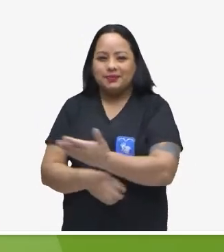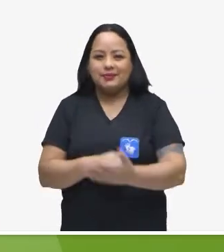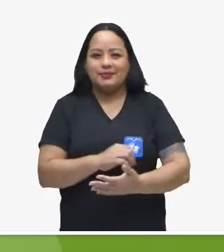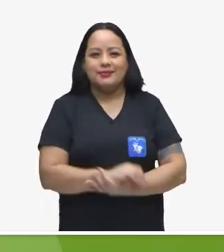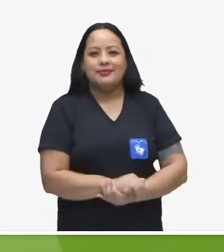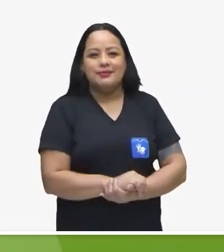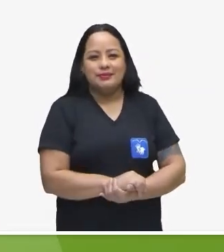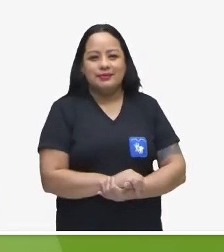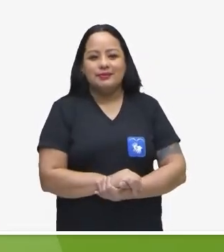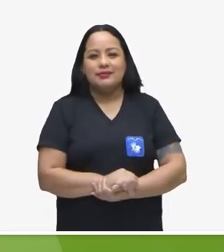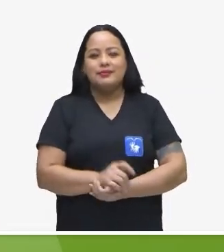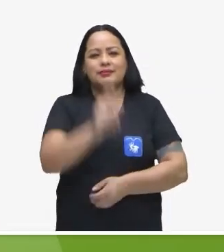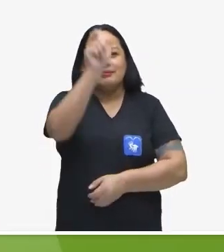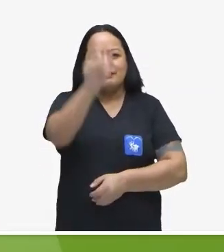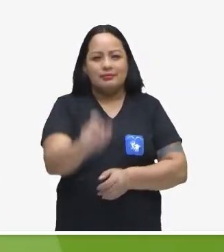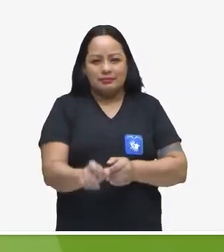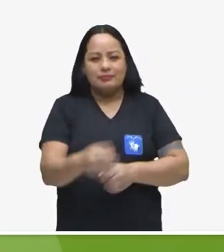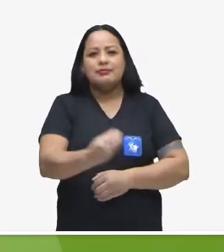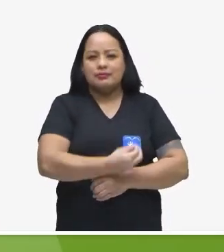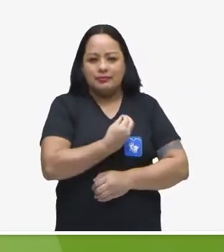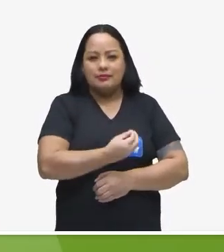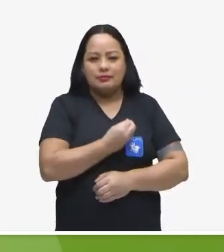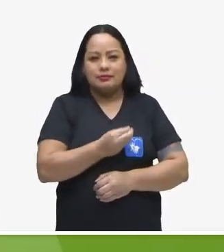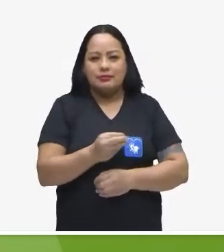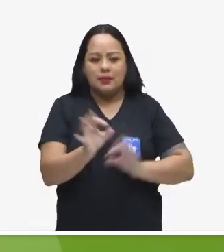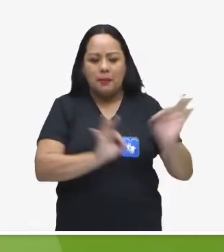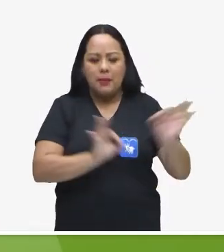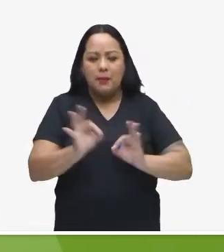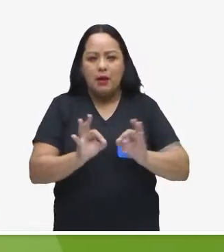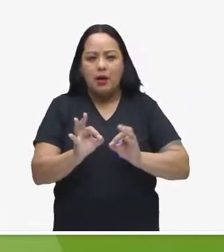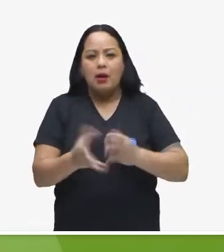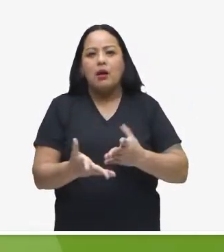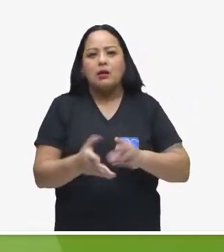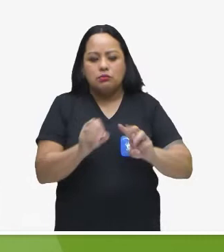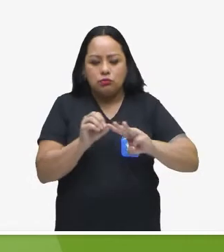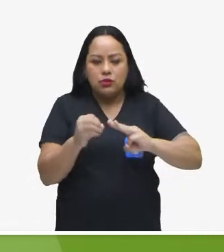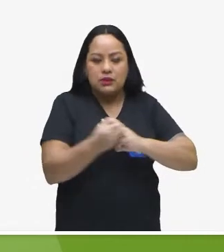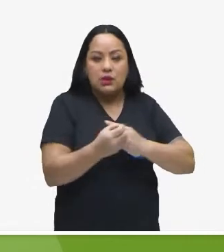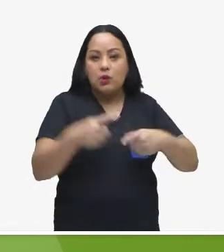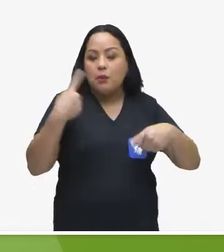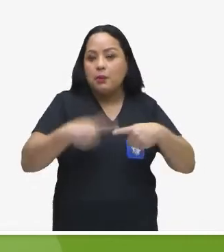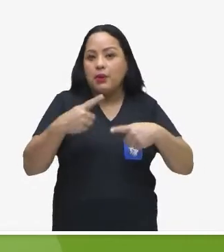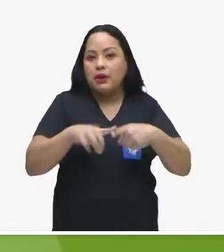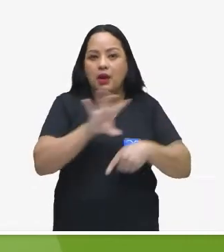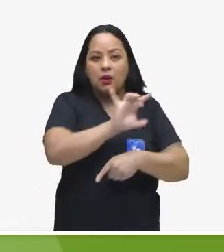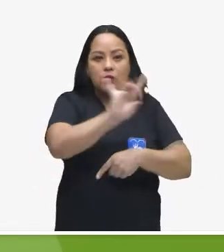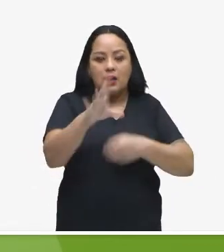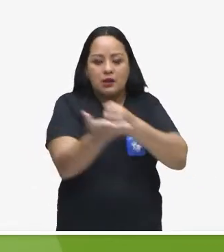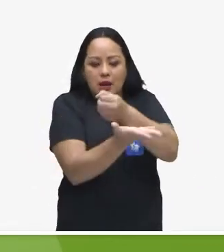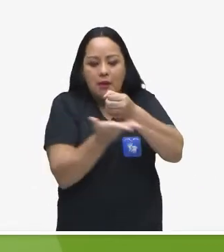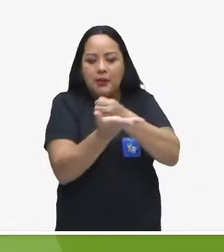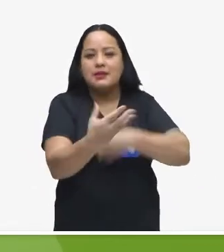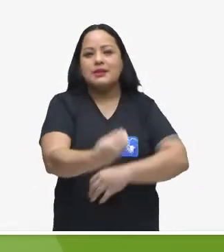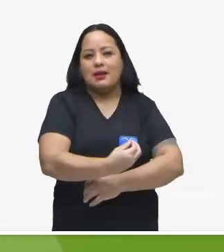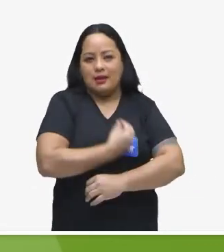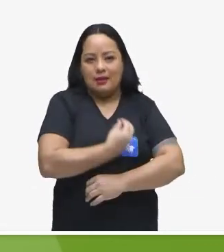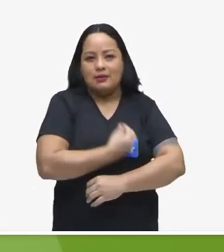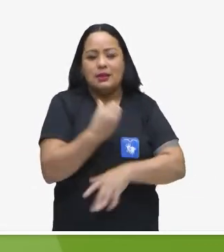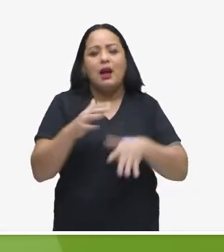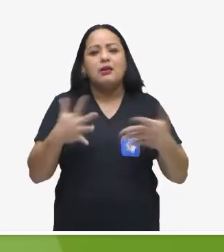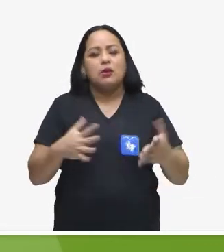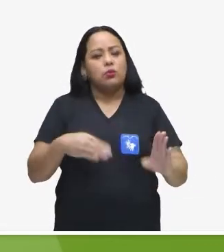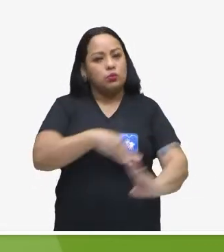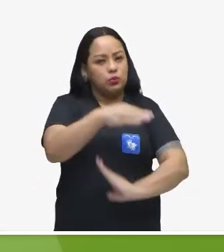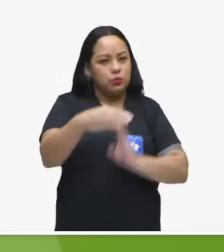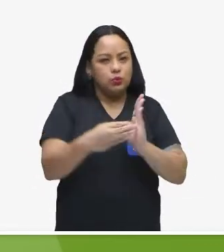Então, os seres vivos são formados por células, por isso diz que elas são a unidade básica da vida. Então,